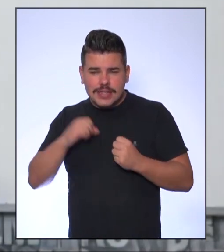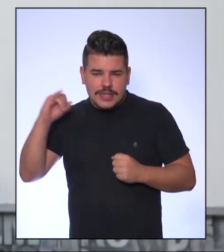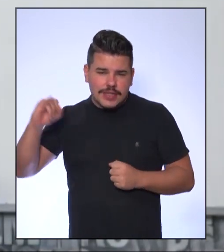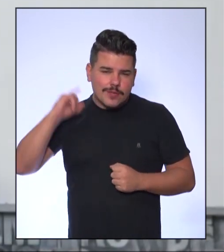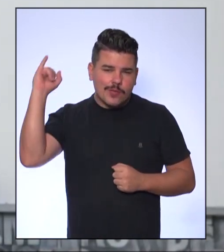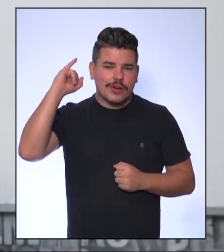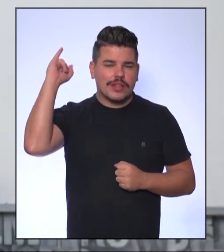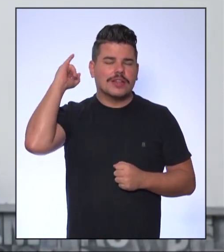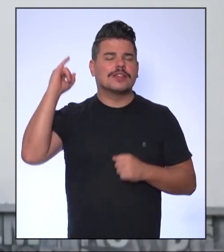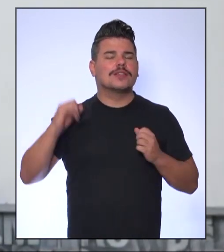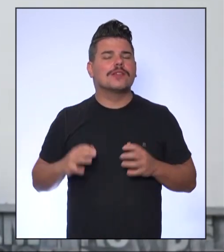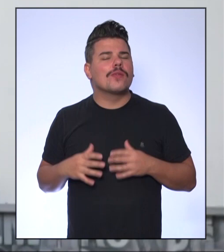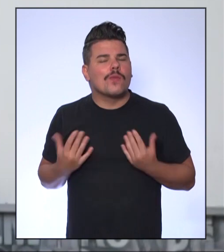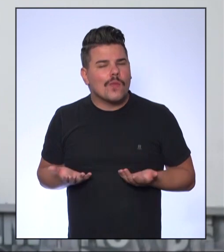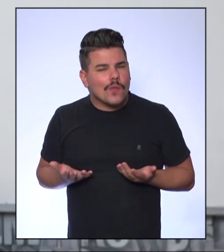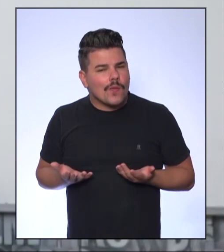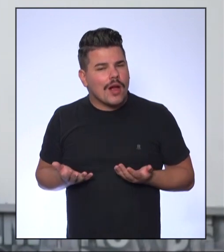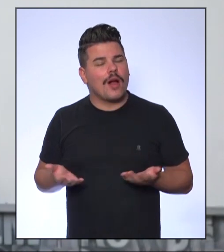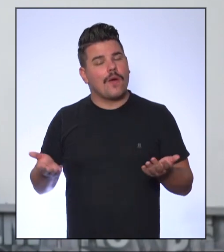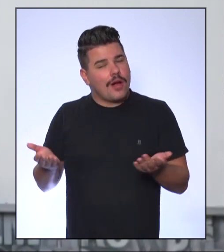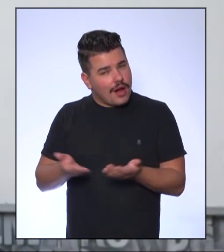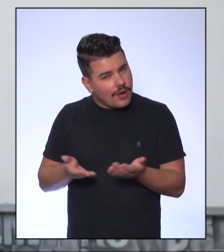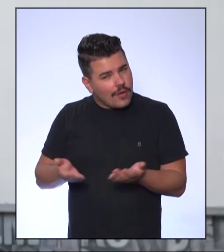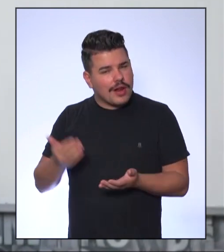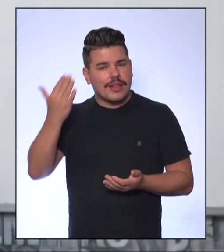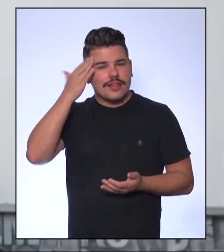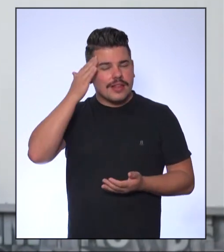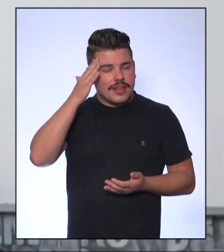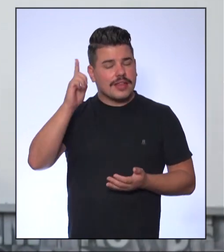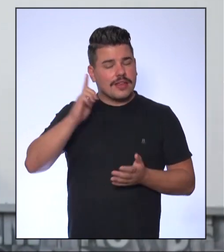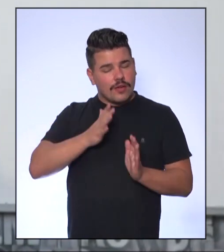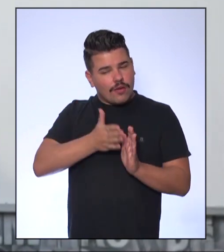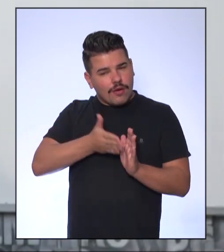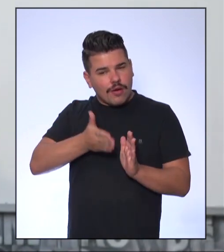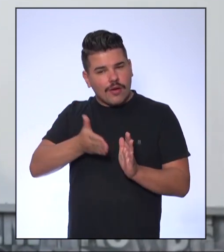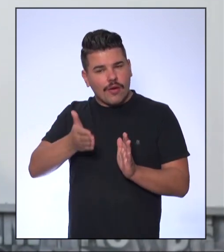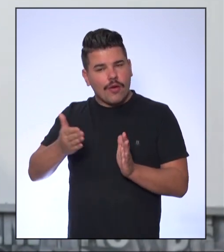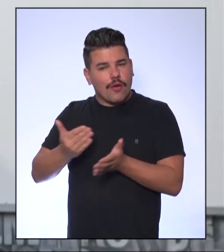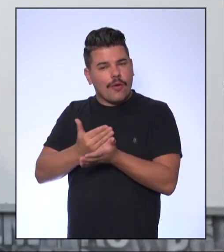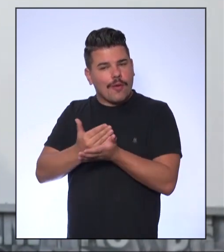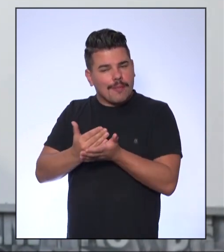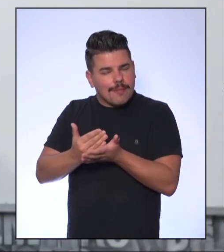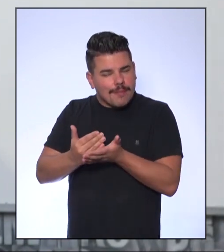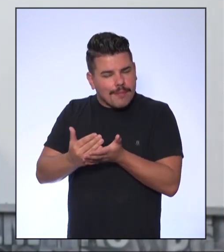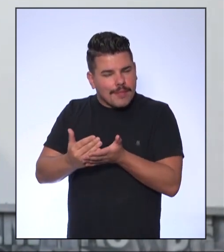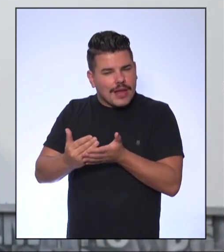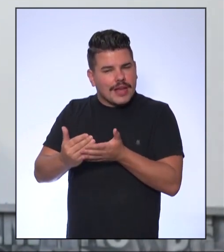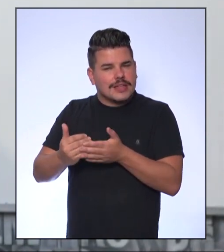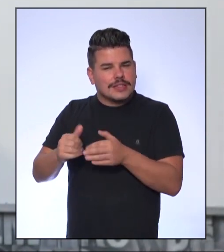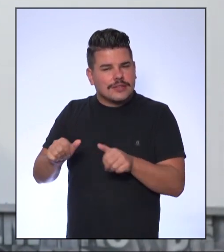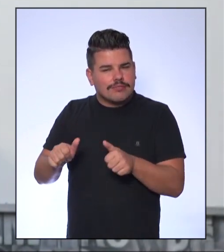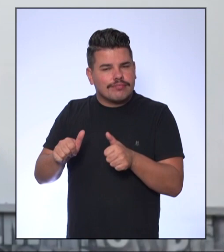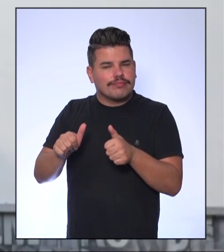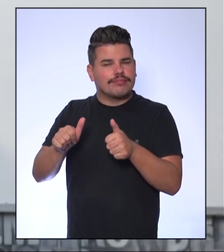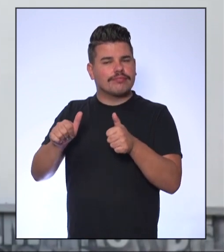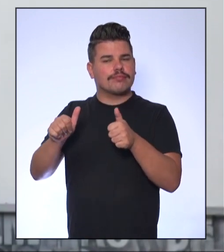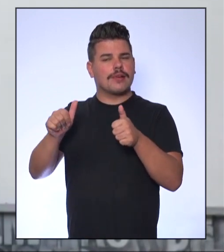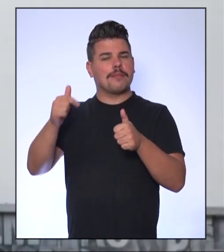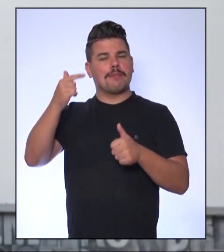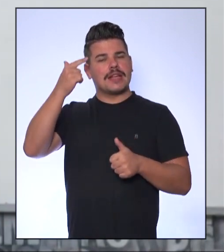preciso entender que eu vou começar, a partir deste momento, a ter um potencial mais